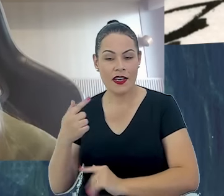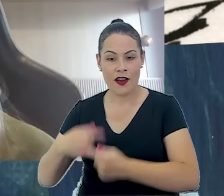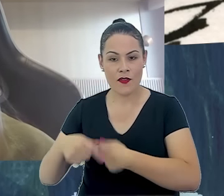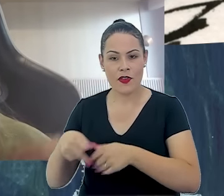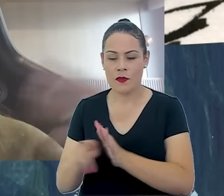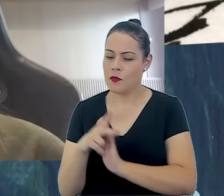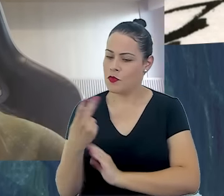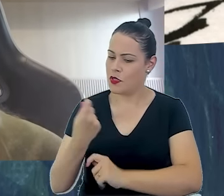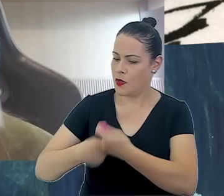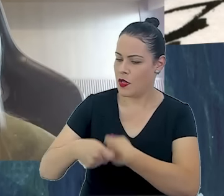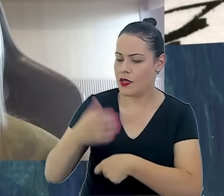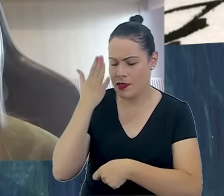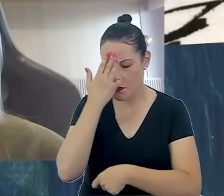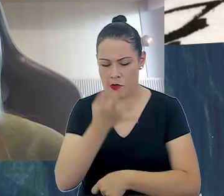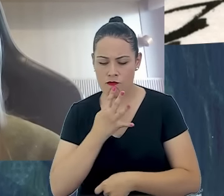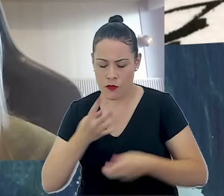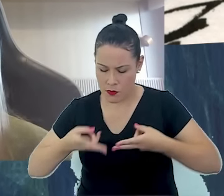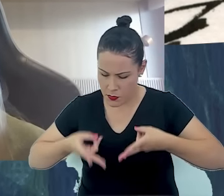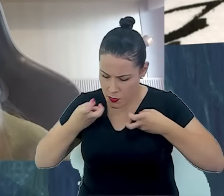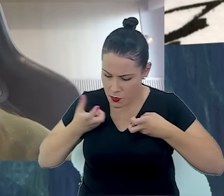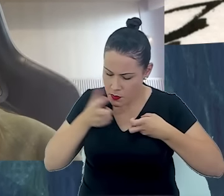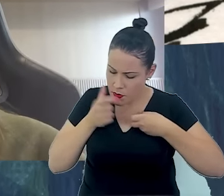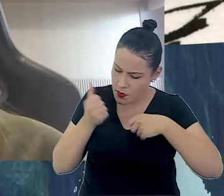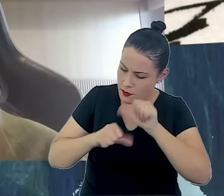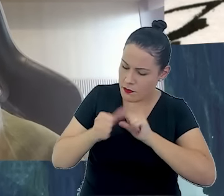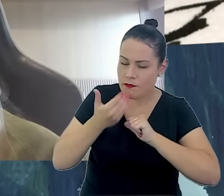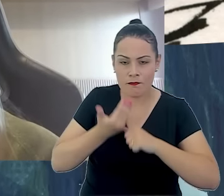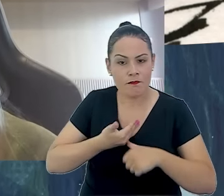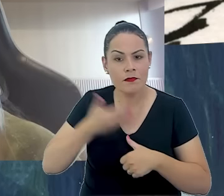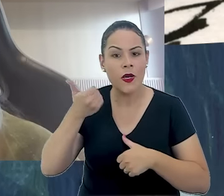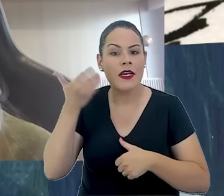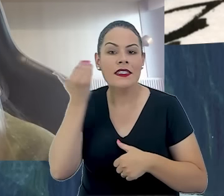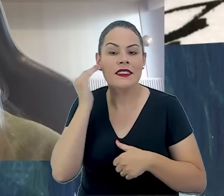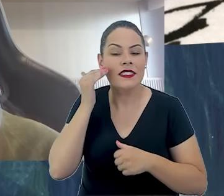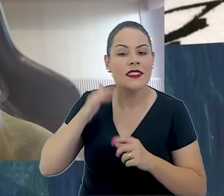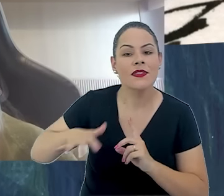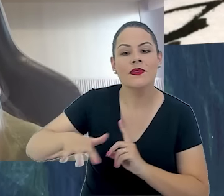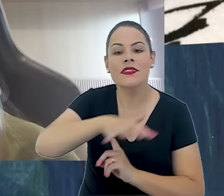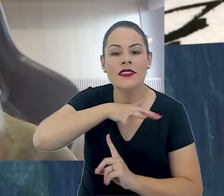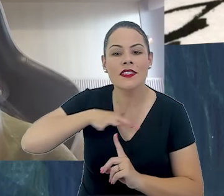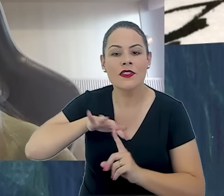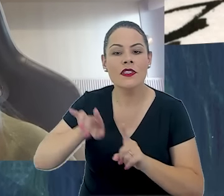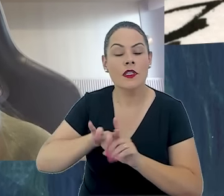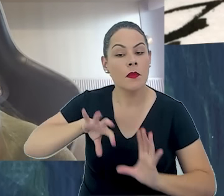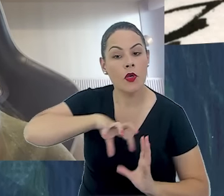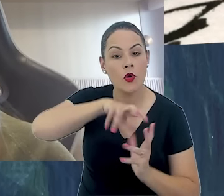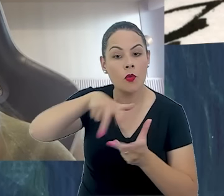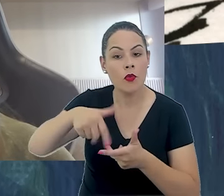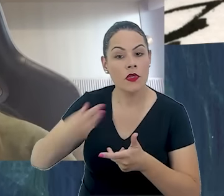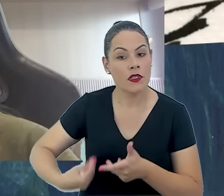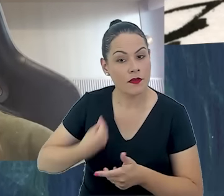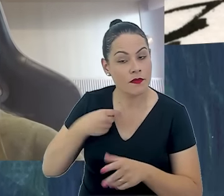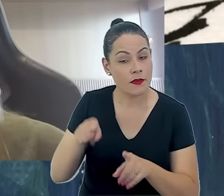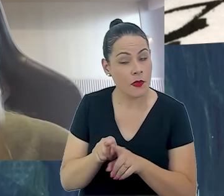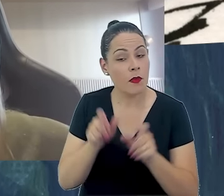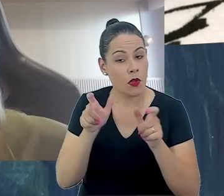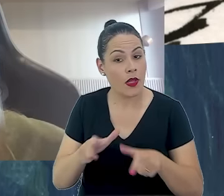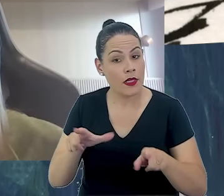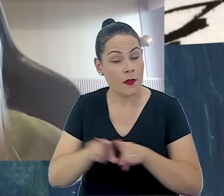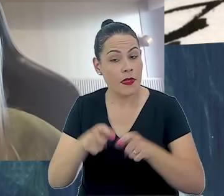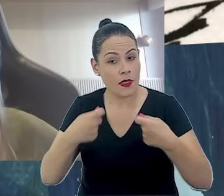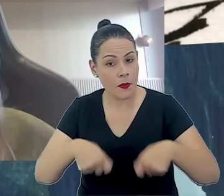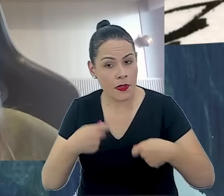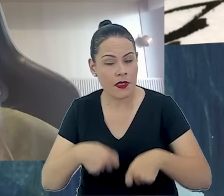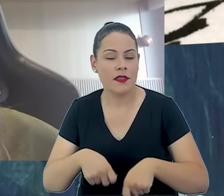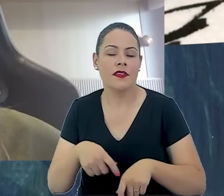seu negócio, de se conhecer, de melhorar, de entender o setor, o mundo que a gente está alocado, as necessidades. A gente está